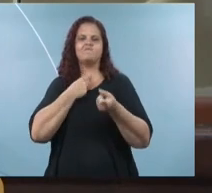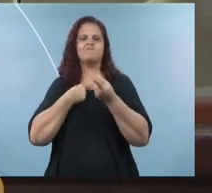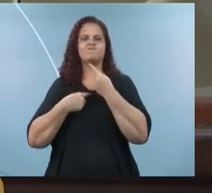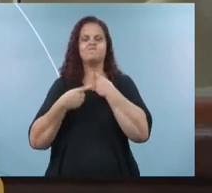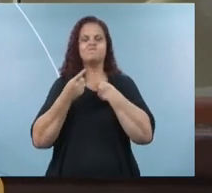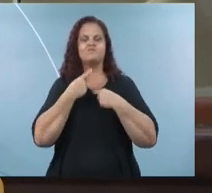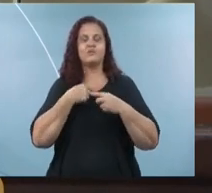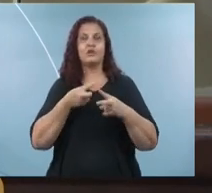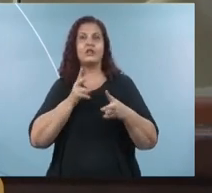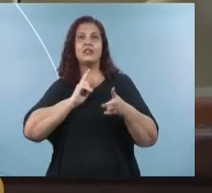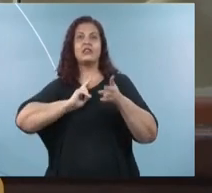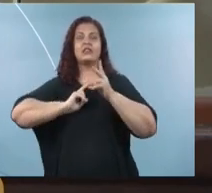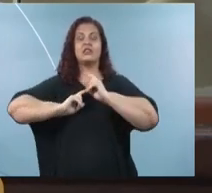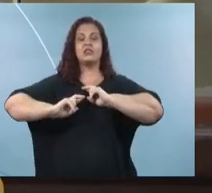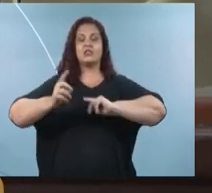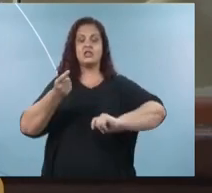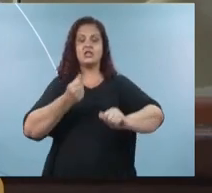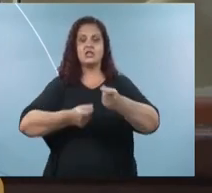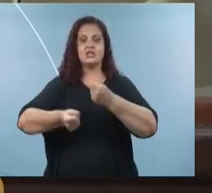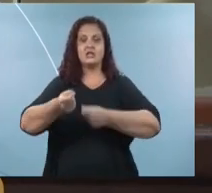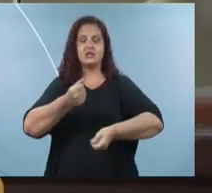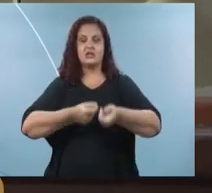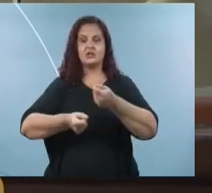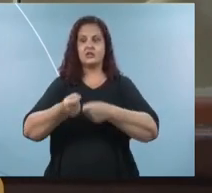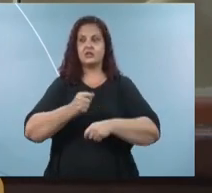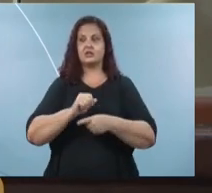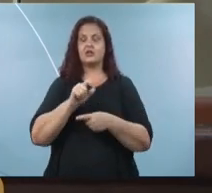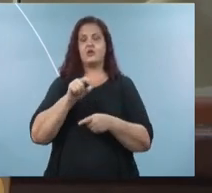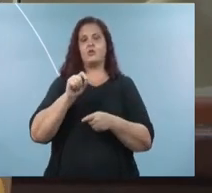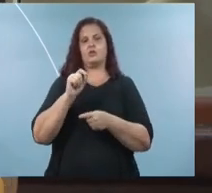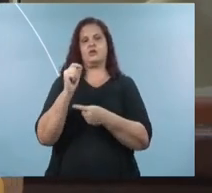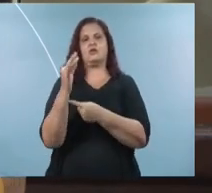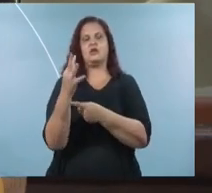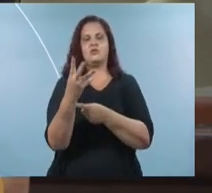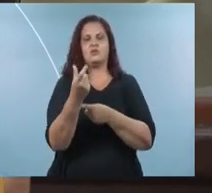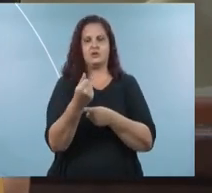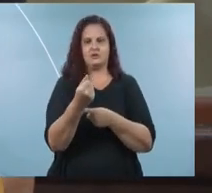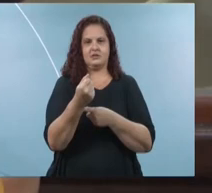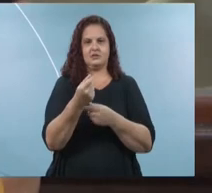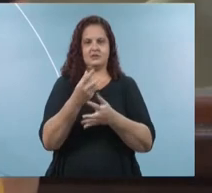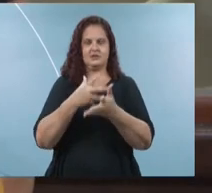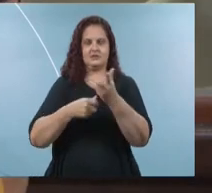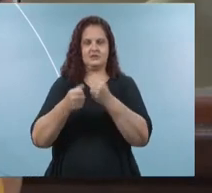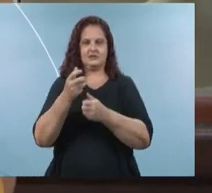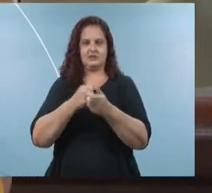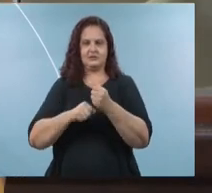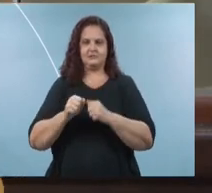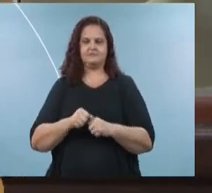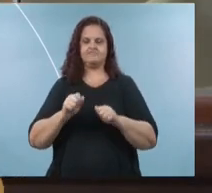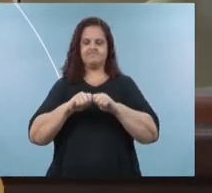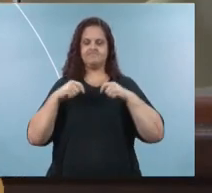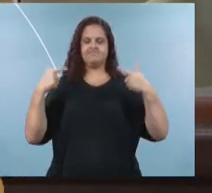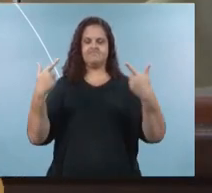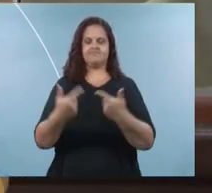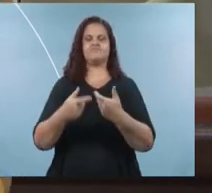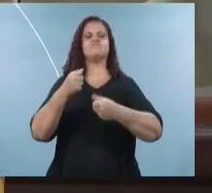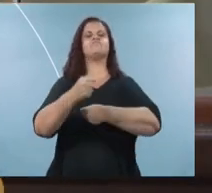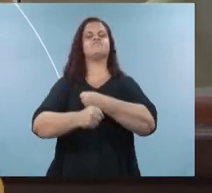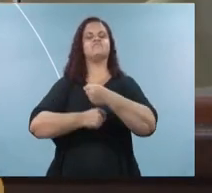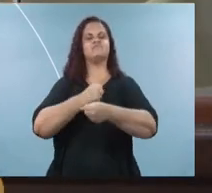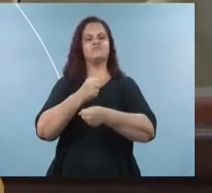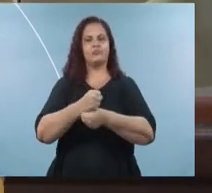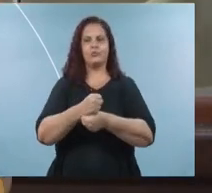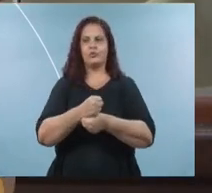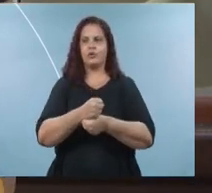fomentado pela economia criativa que é o artesanato. Aqui na Assembleia Legislativa, há muitos anos, é